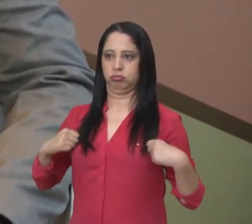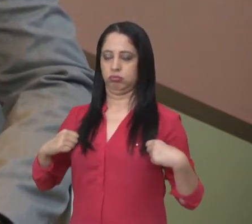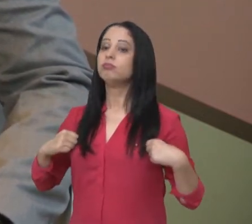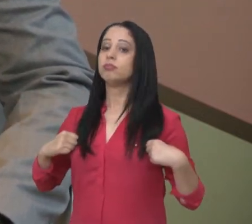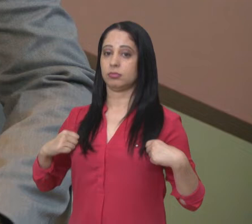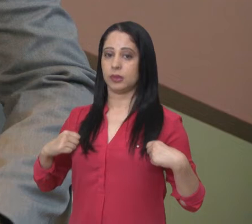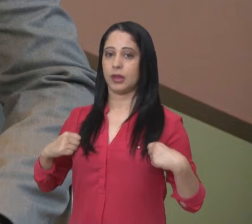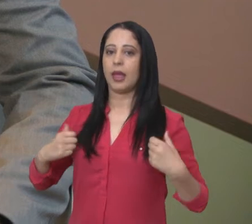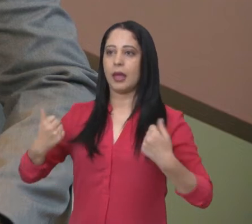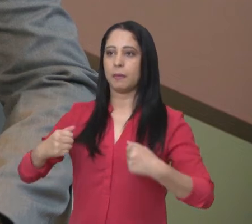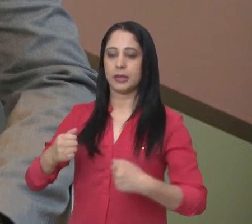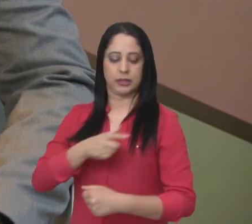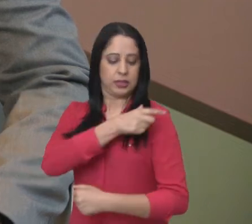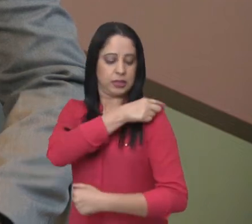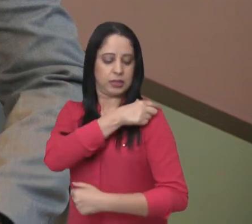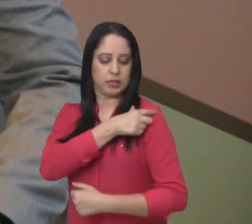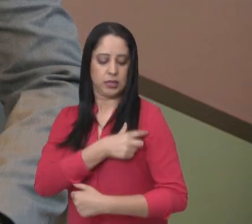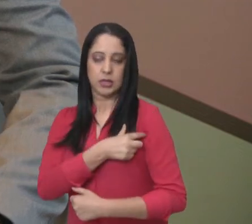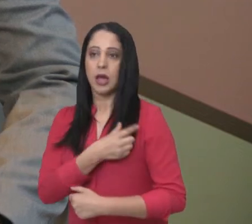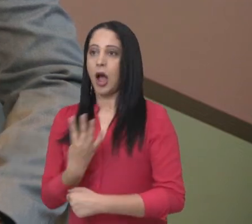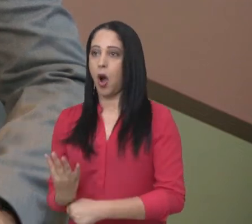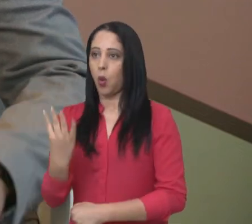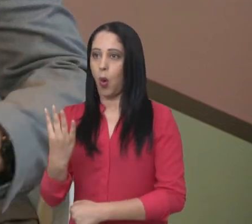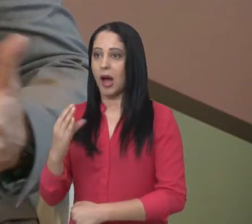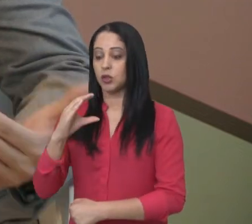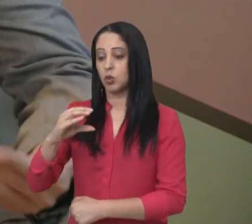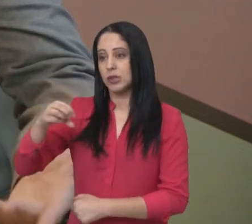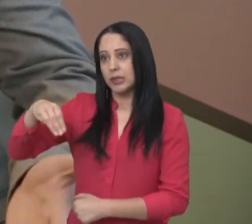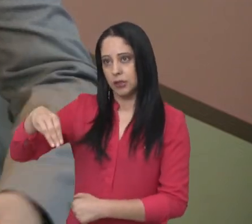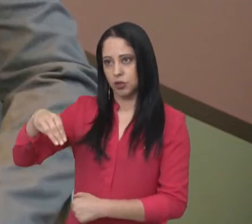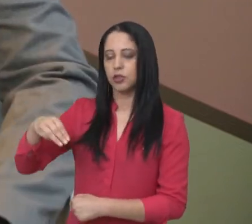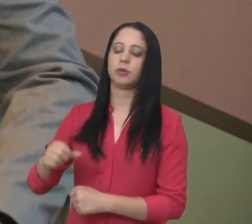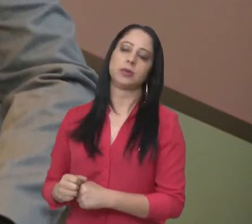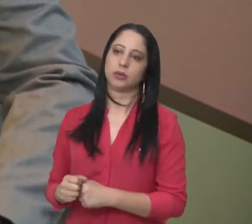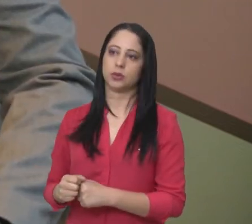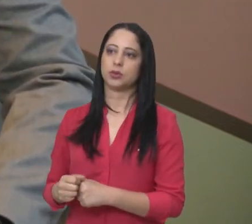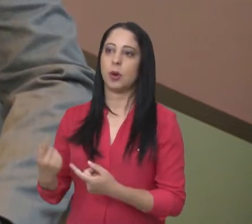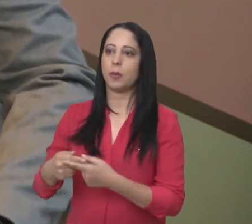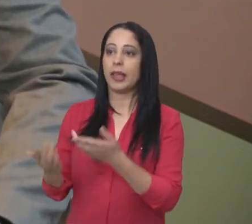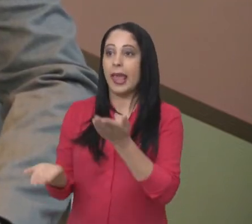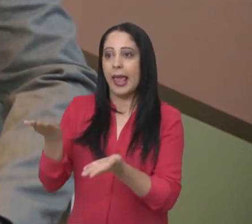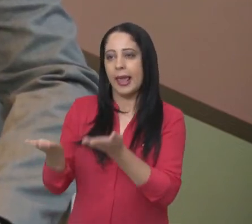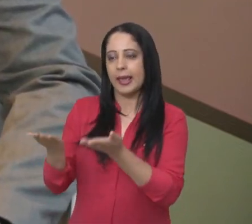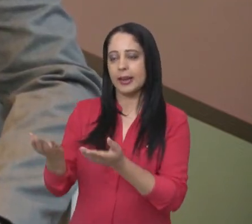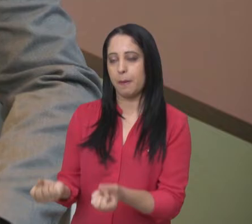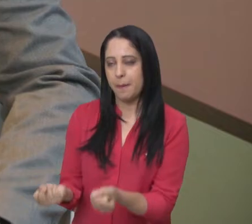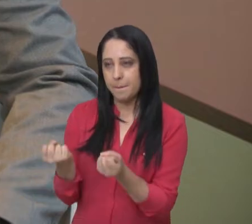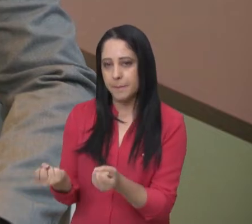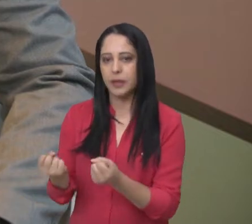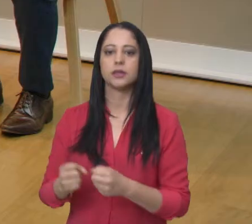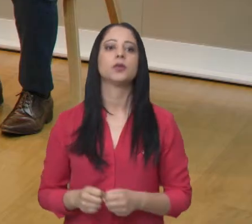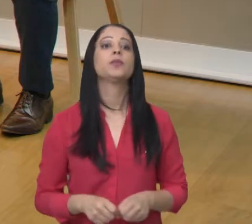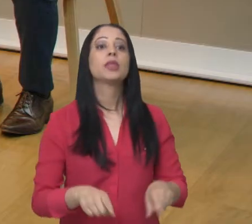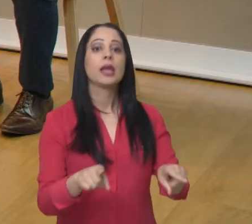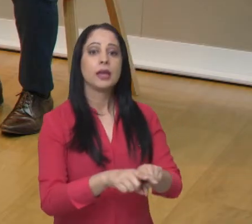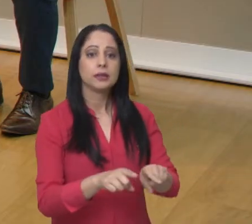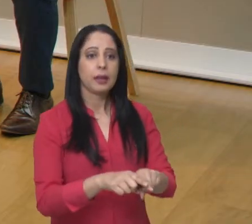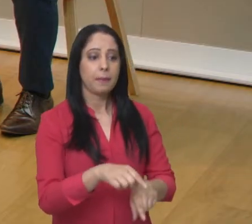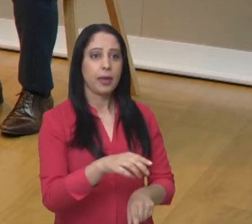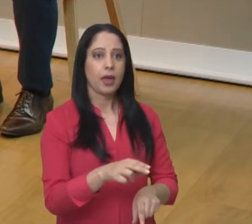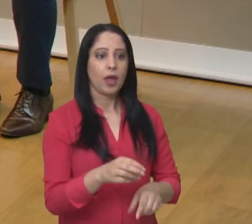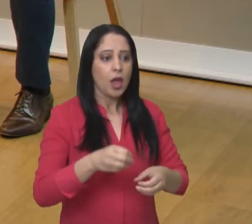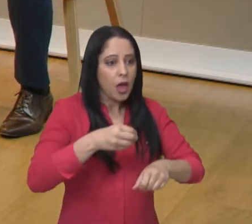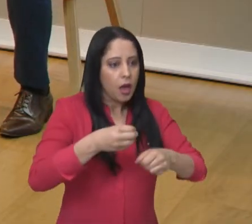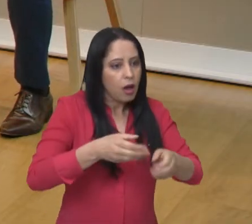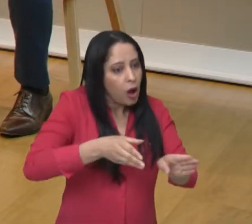essa alça tem que ter uma largura de 4 centímetros, pelo menos para distribuir o peso nas costas da criança. E orientar também as crianças usarem